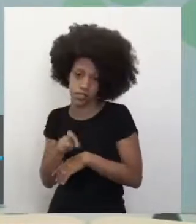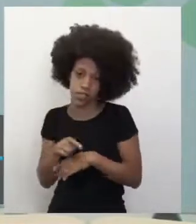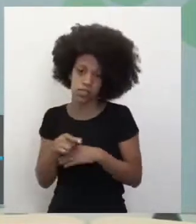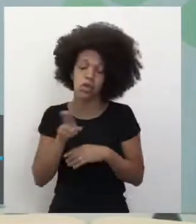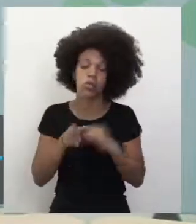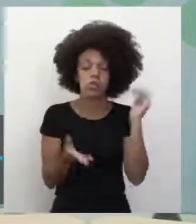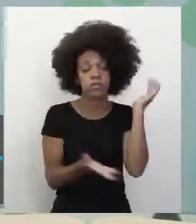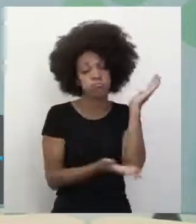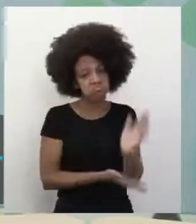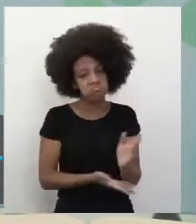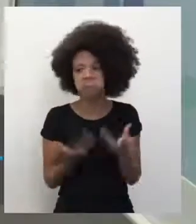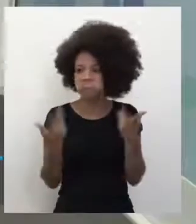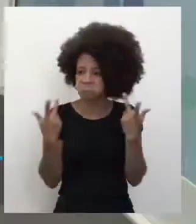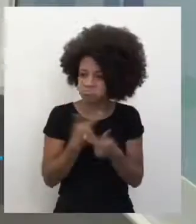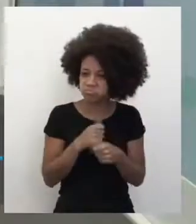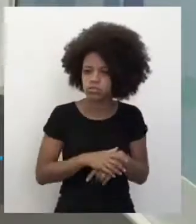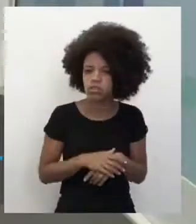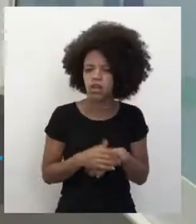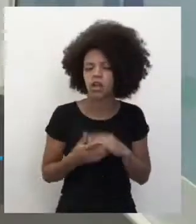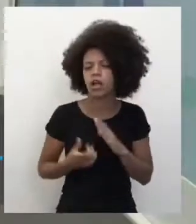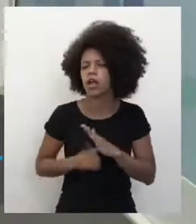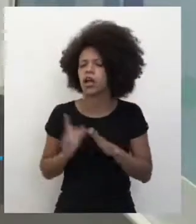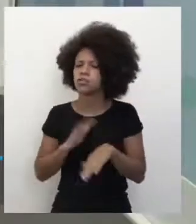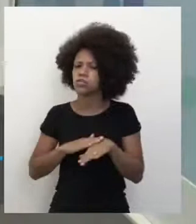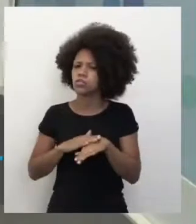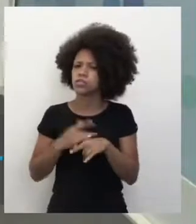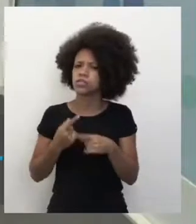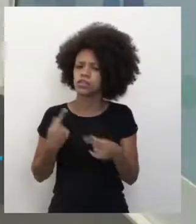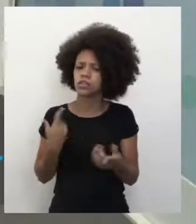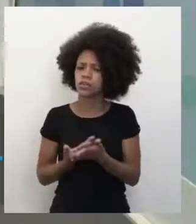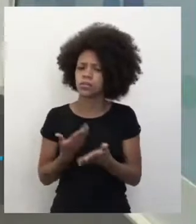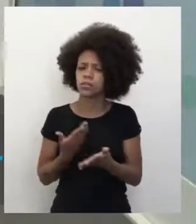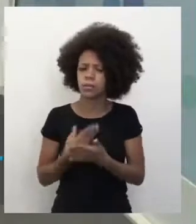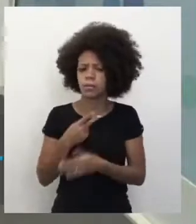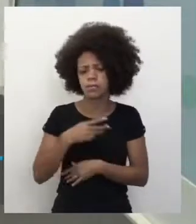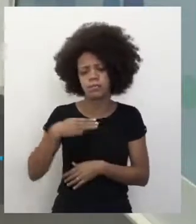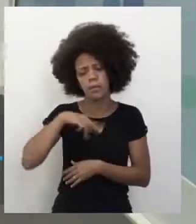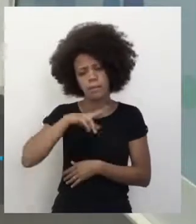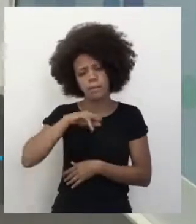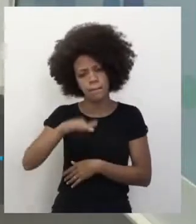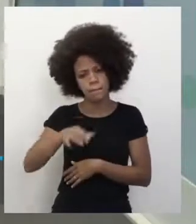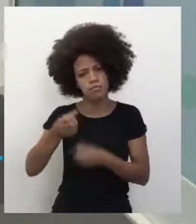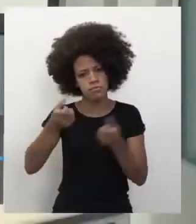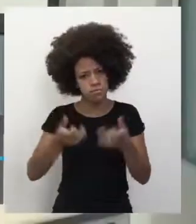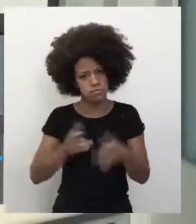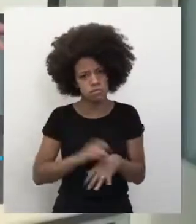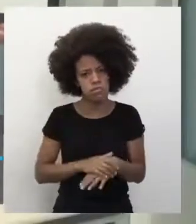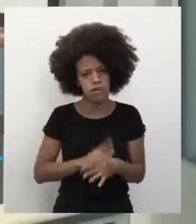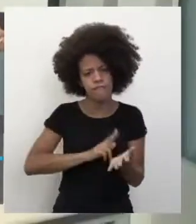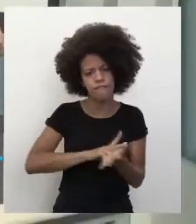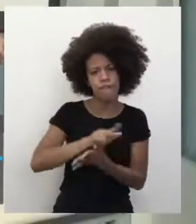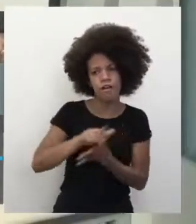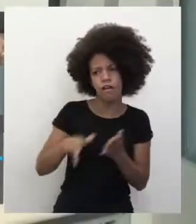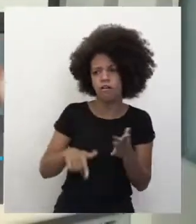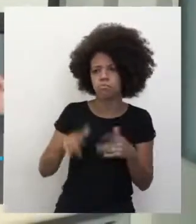muito bacana. Bom, a gente tinha conversado na aula passada, né, turma? Foi a professora Márcia que falou, sobre os diversos tipos de materiais para fazer mosaico. E